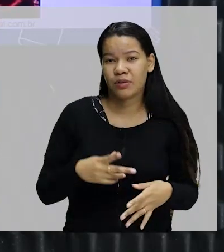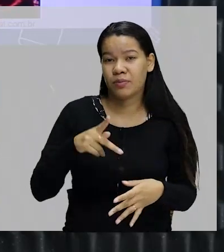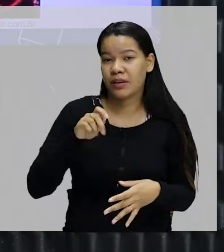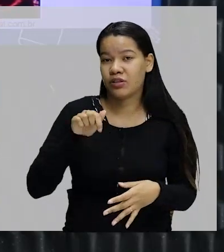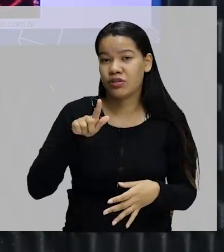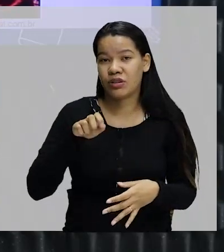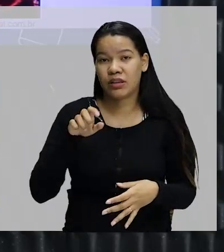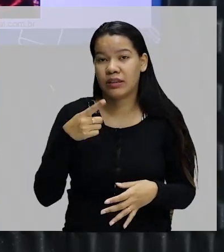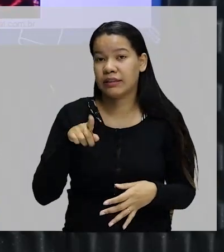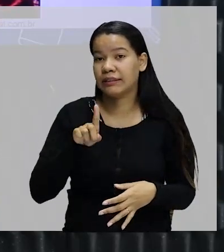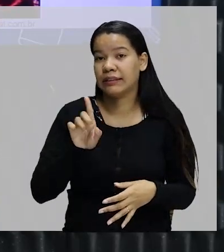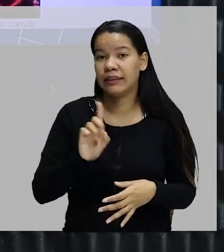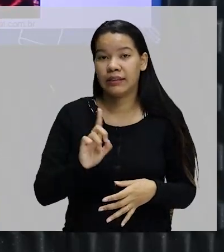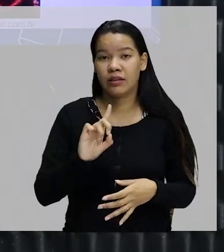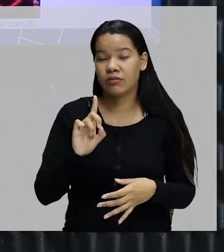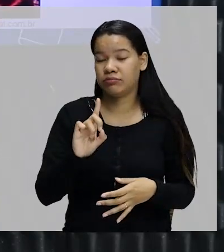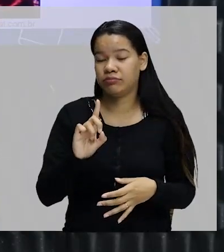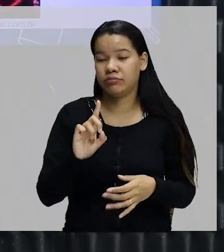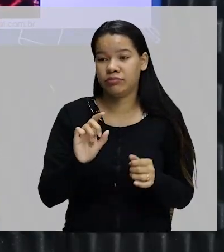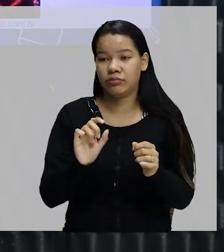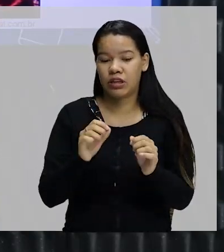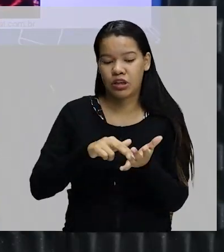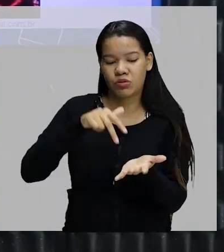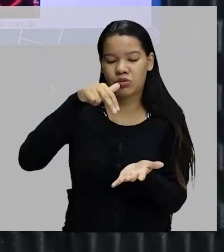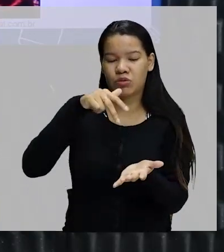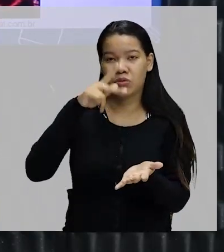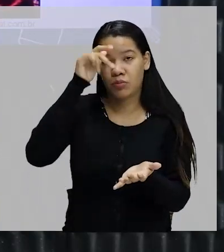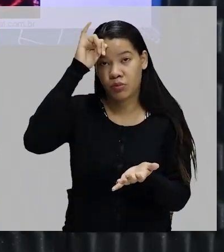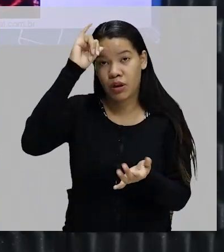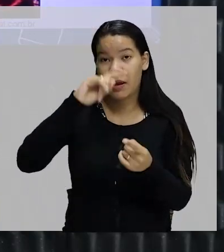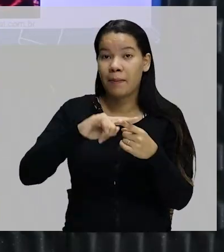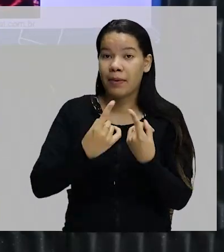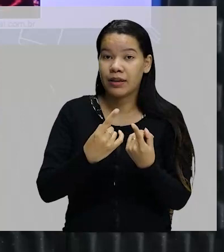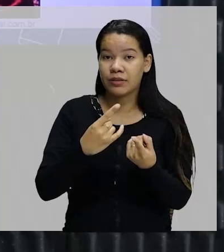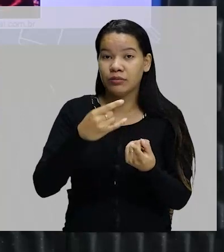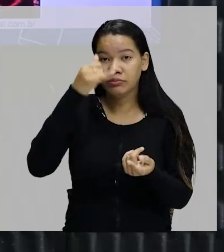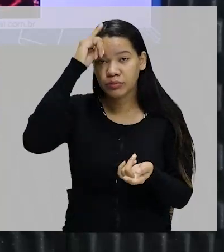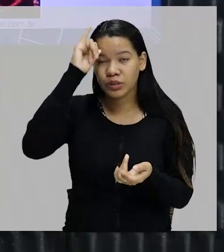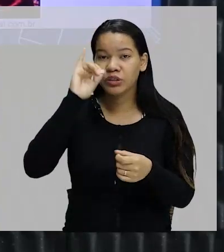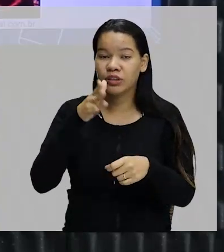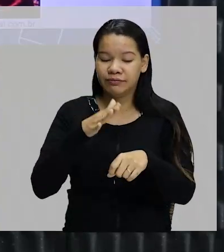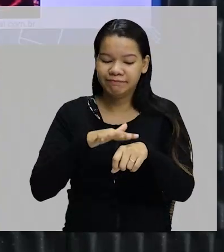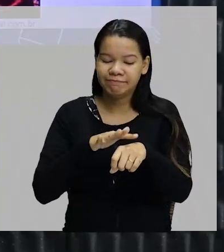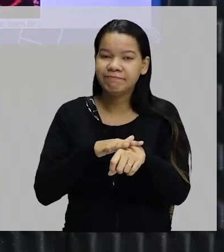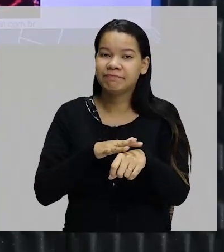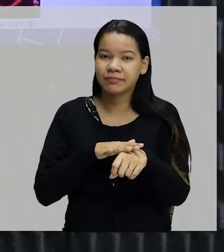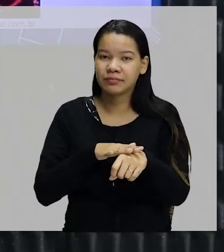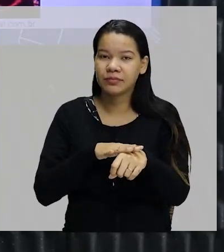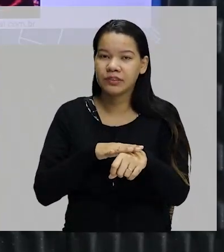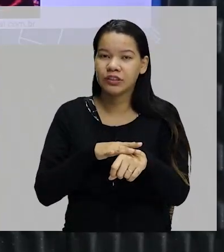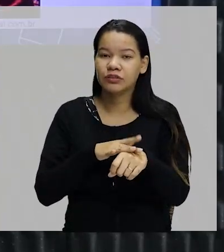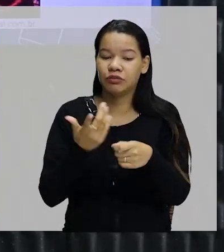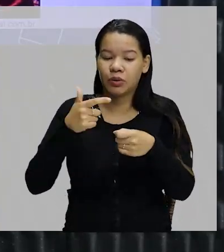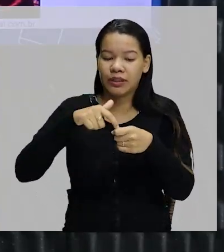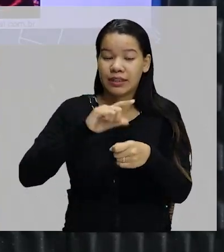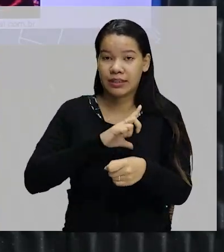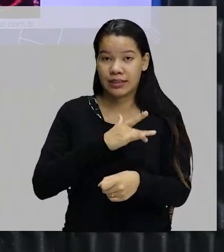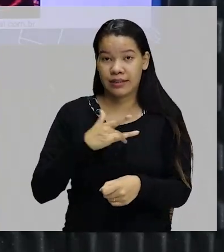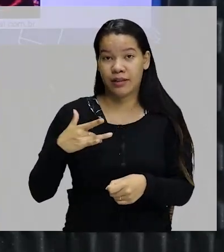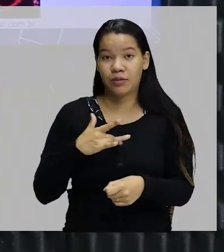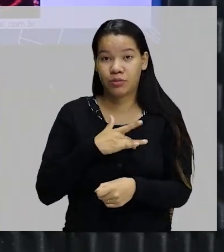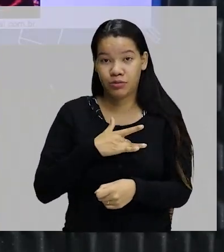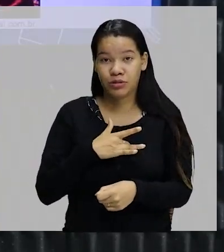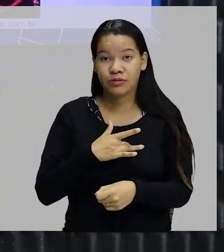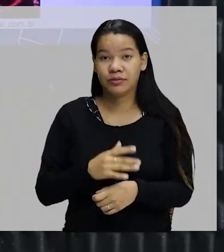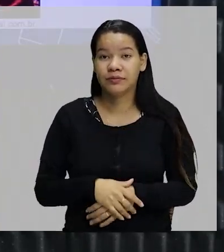ali, ele estava muito mal, mas que ele conseguiu fazer com que aquele boi ele tivesse saúde novamente. Existe uma